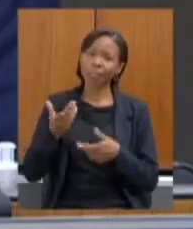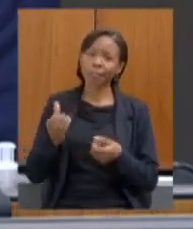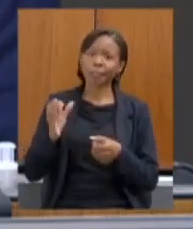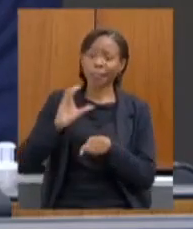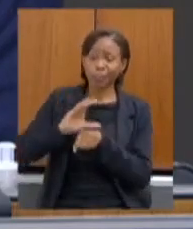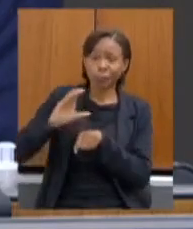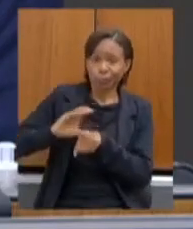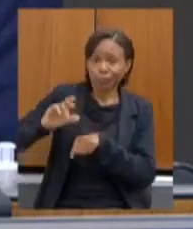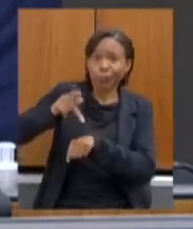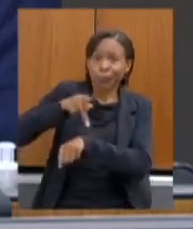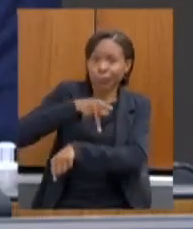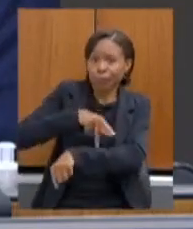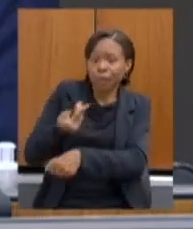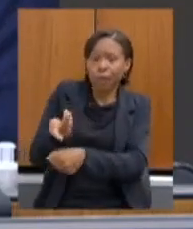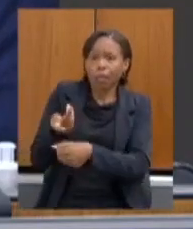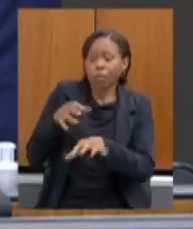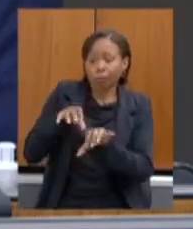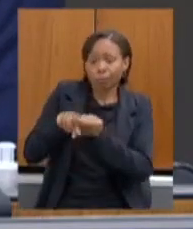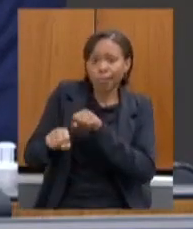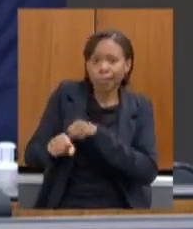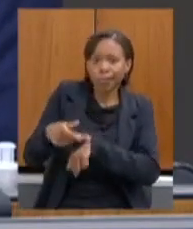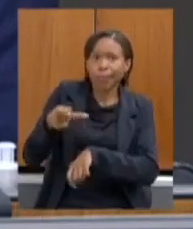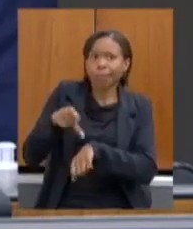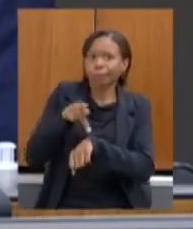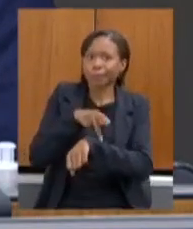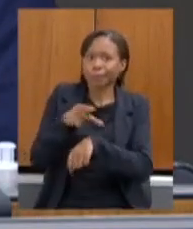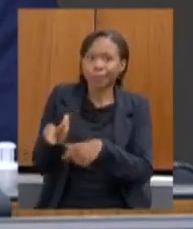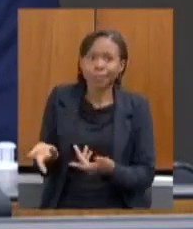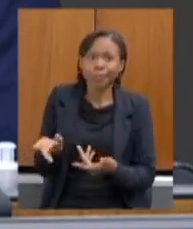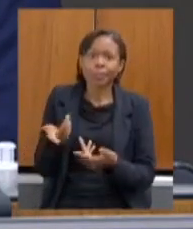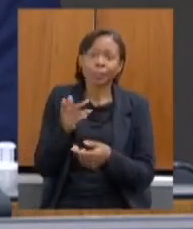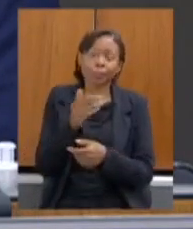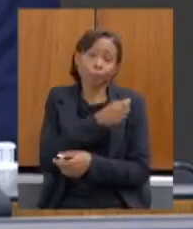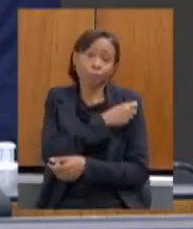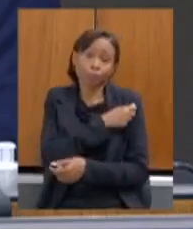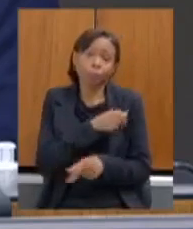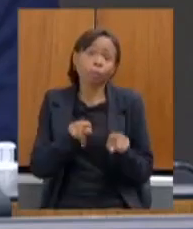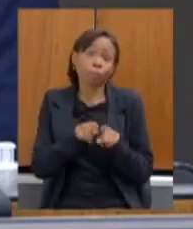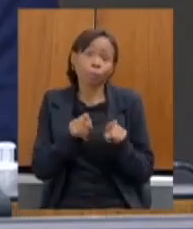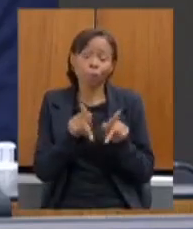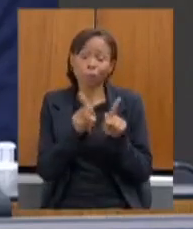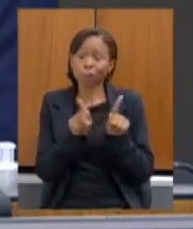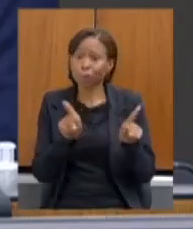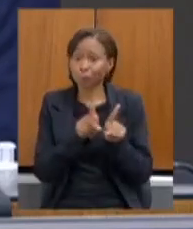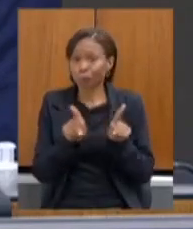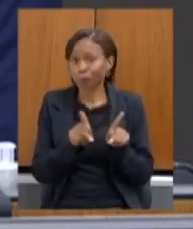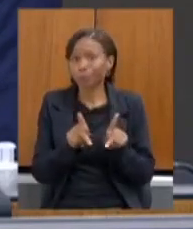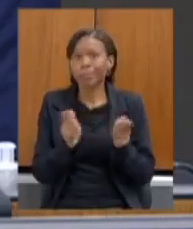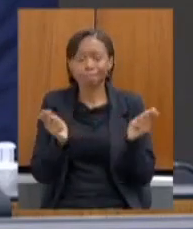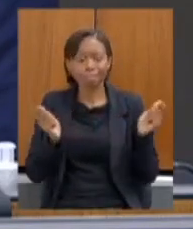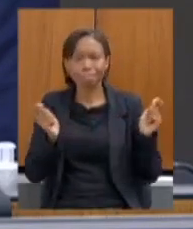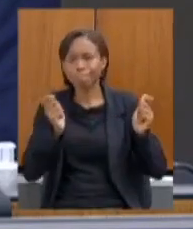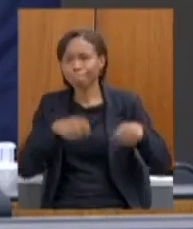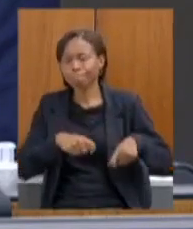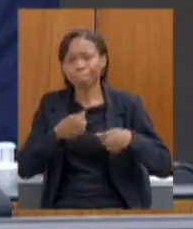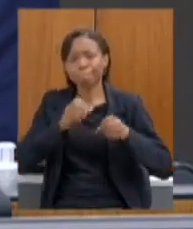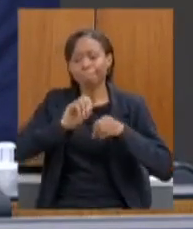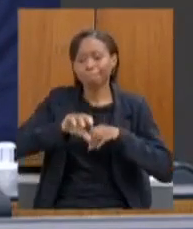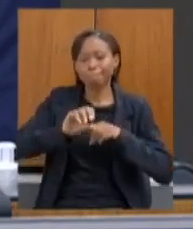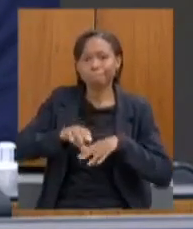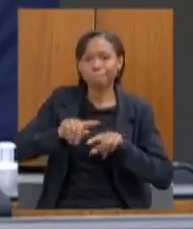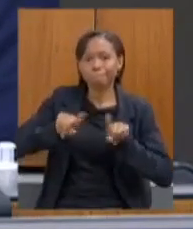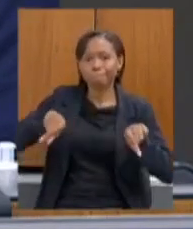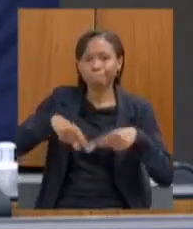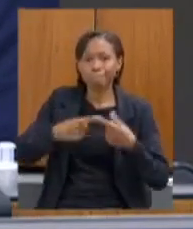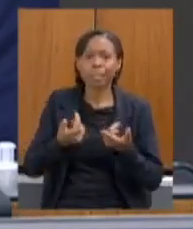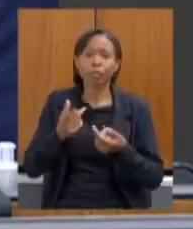pedagógica dos nossos alunos, propriamente dito também, de condição dos professores para poderem lecionar nas salas de aula, de tecnologia e